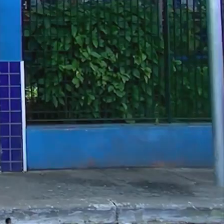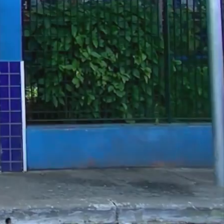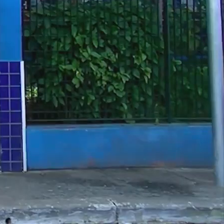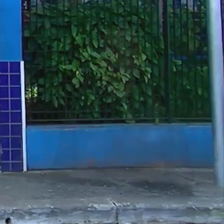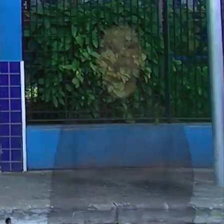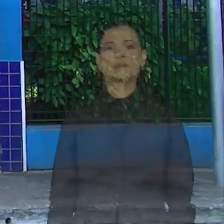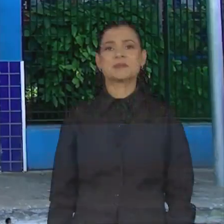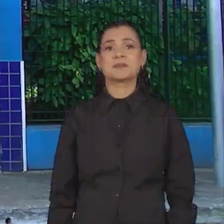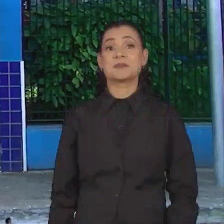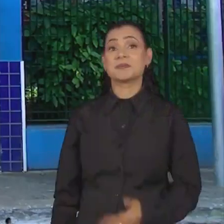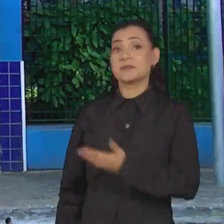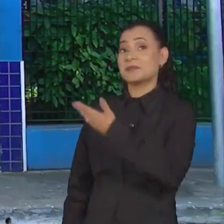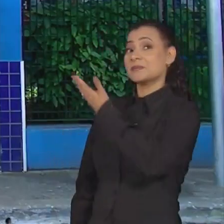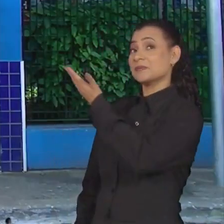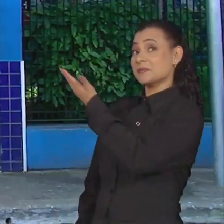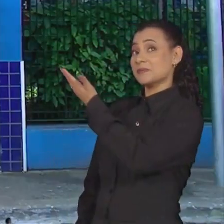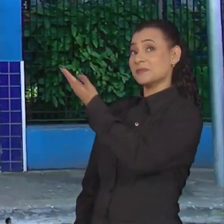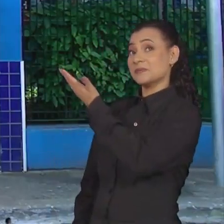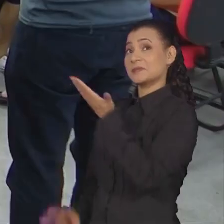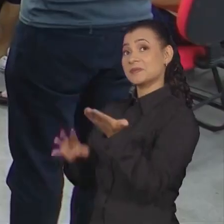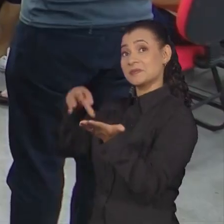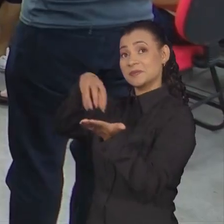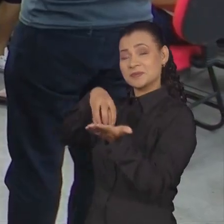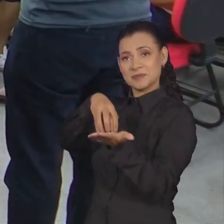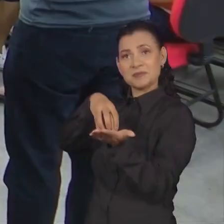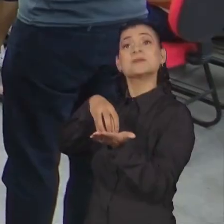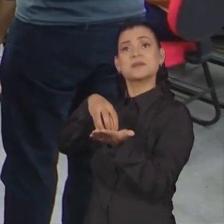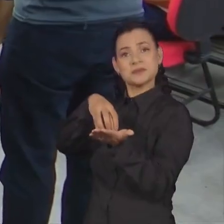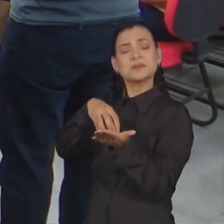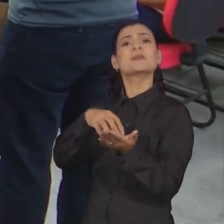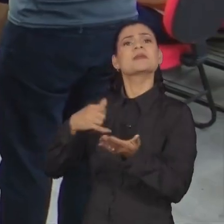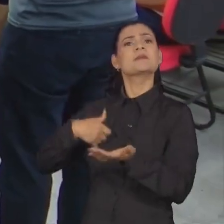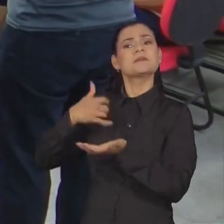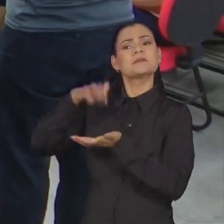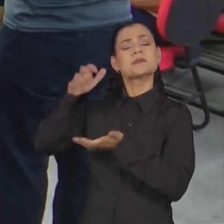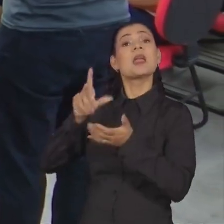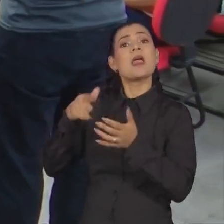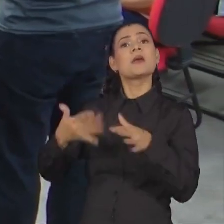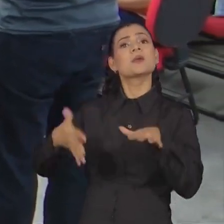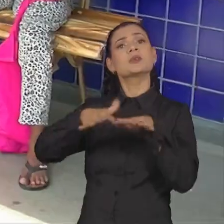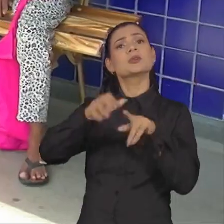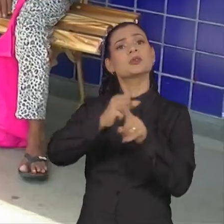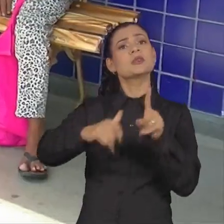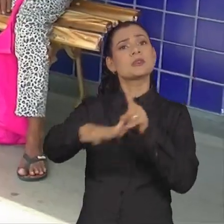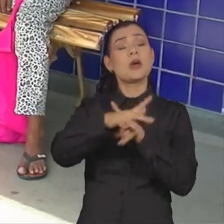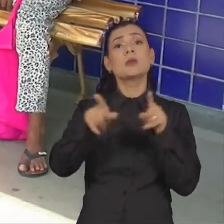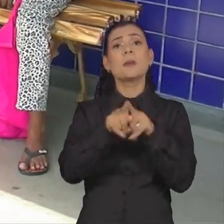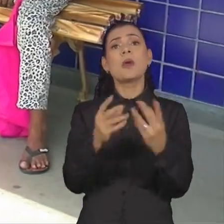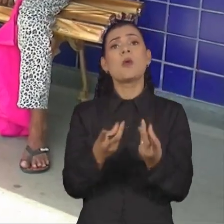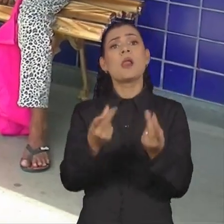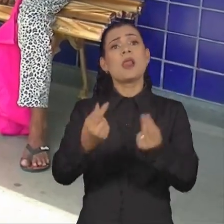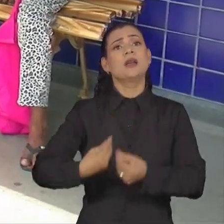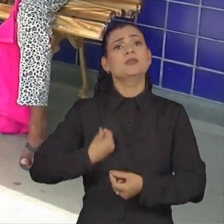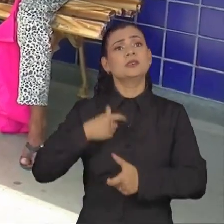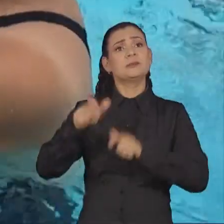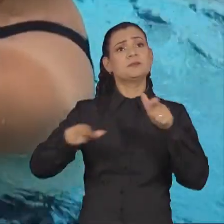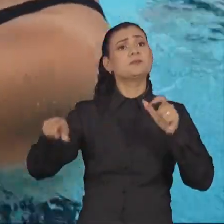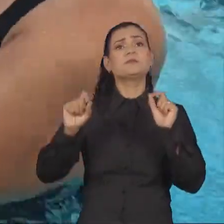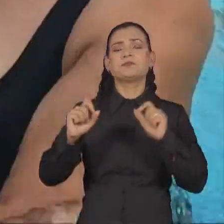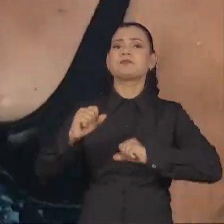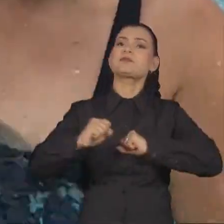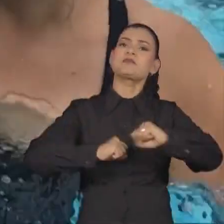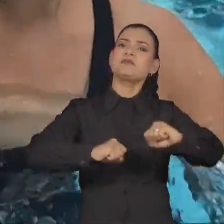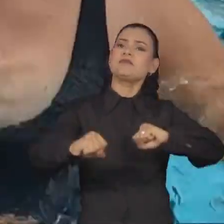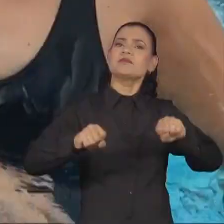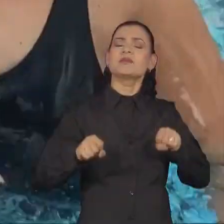O Céu Vila Curuçá, o curso Universidade Aberta da Maturidade, promove inclusão social e qualidade de vida por meio de